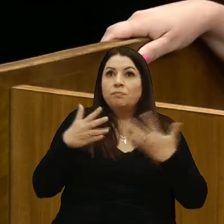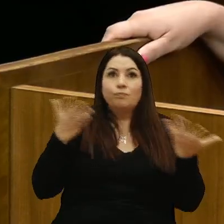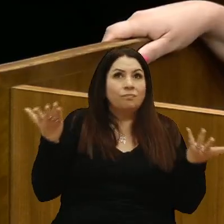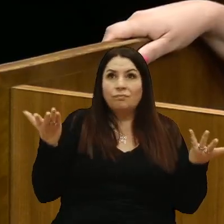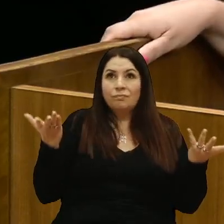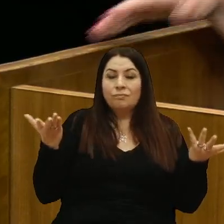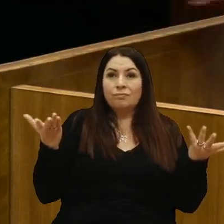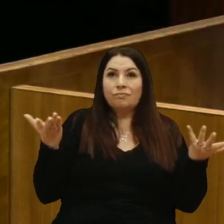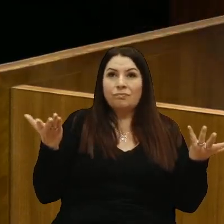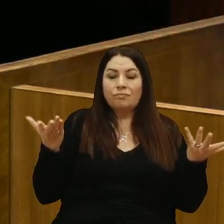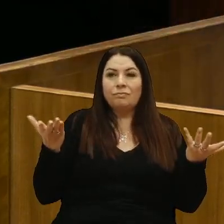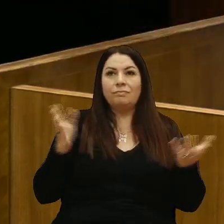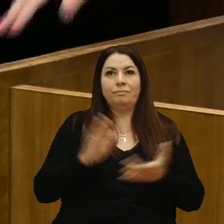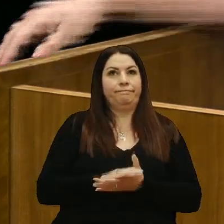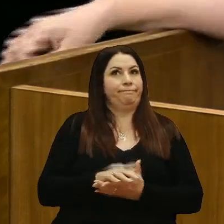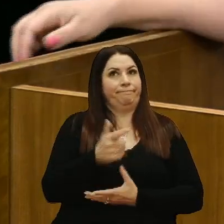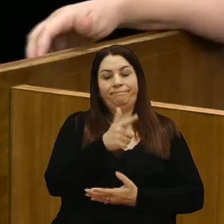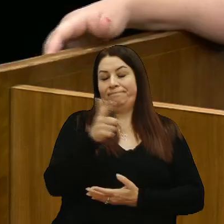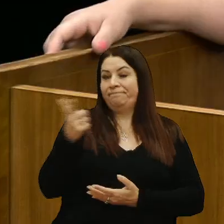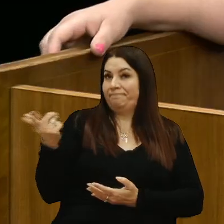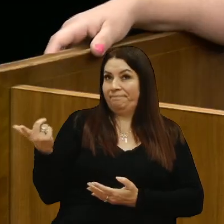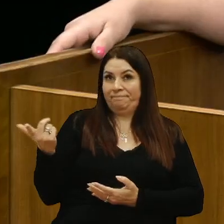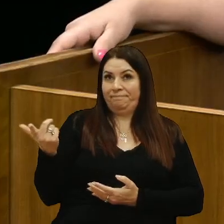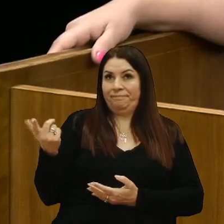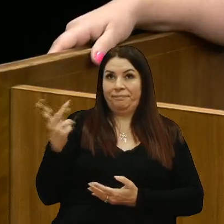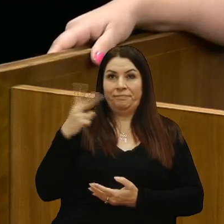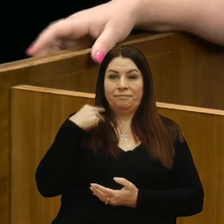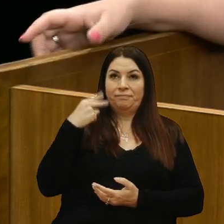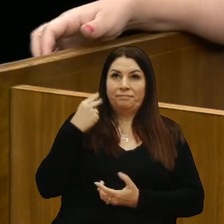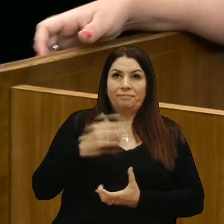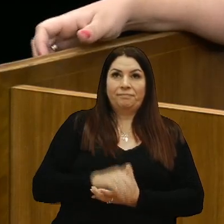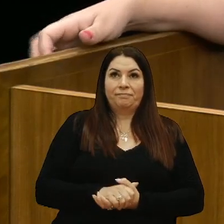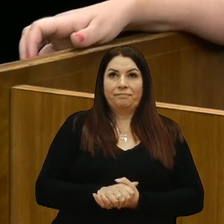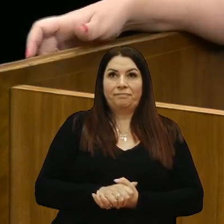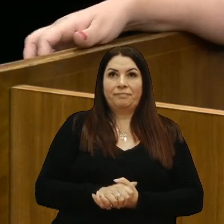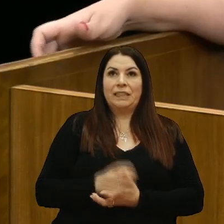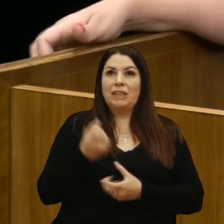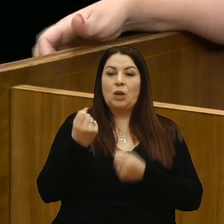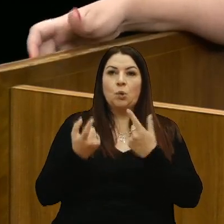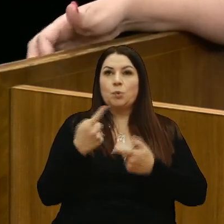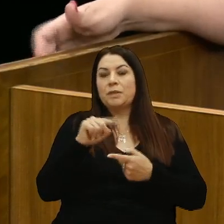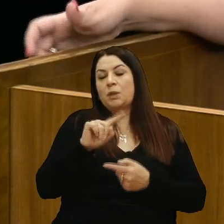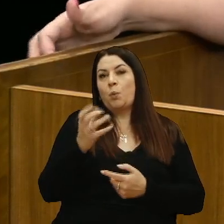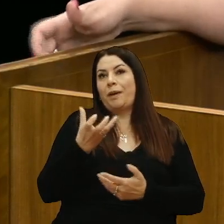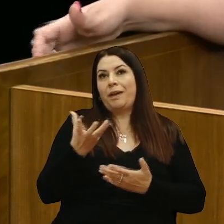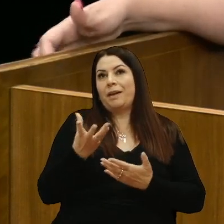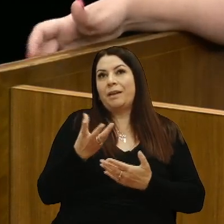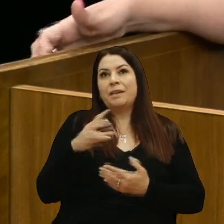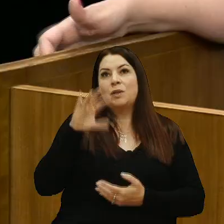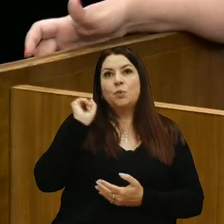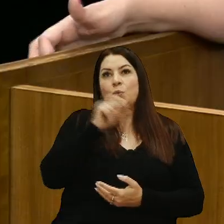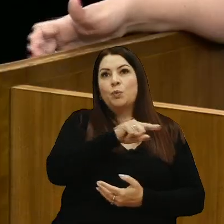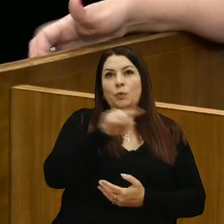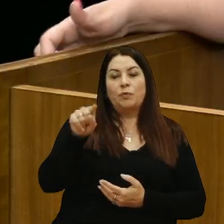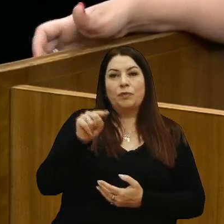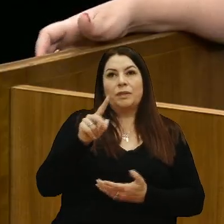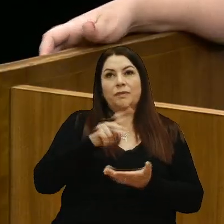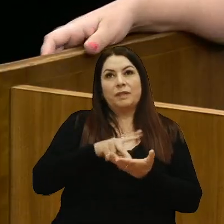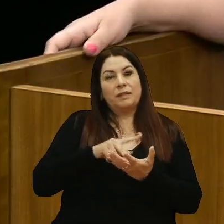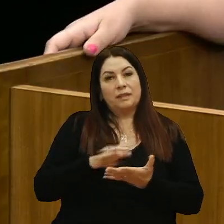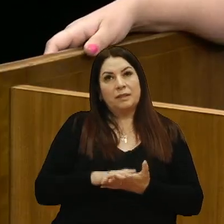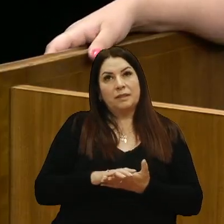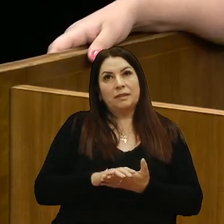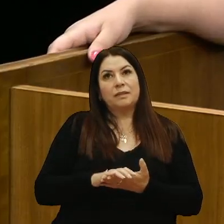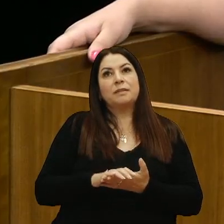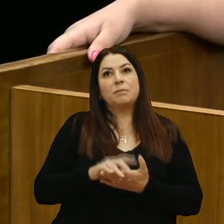Cadê? Mas a gente não tem, né? Os vereadores, né, tem alguns que não querem escutar a verdade.